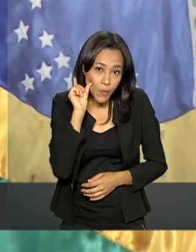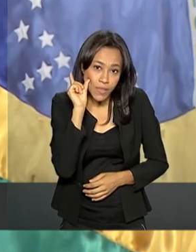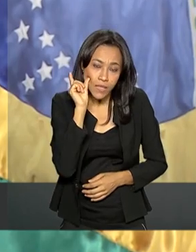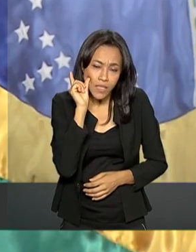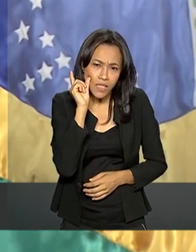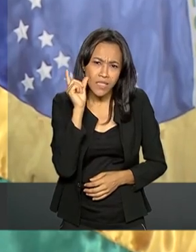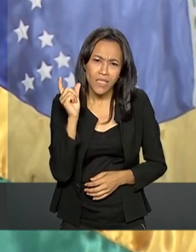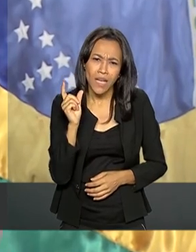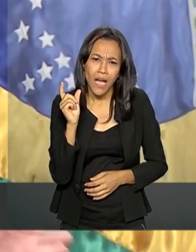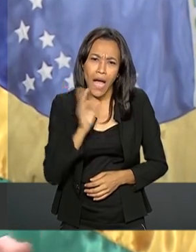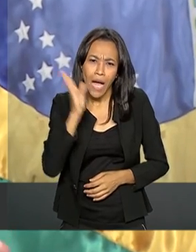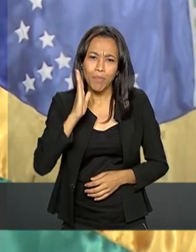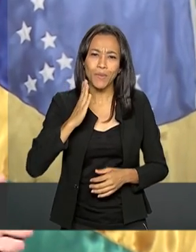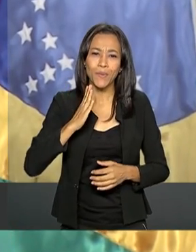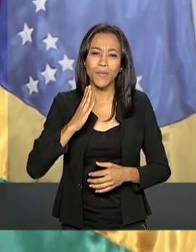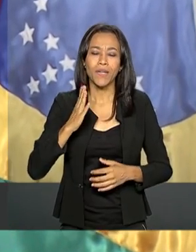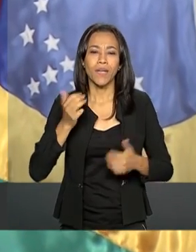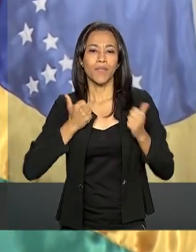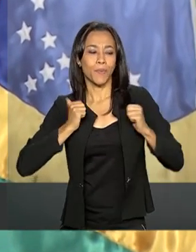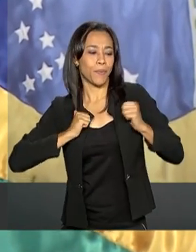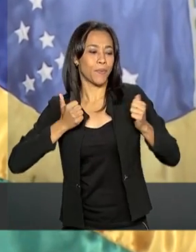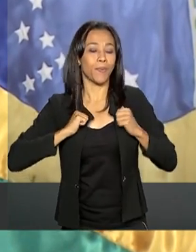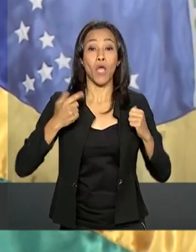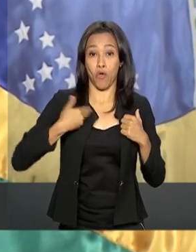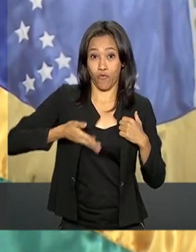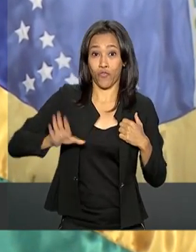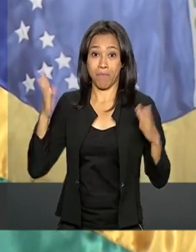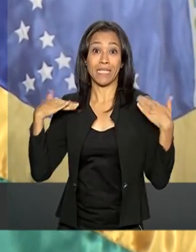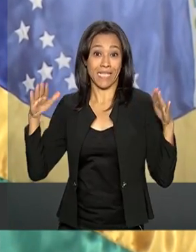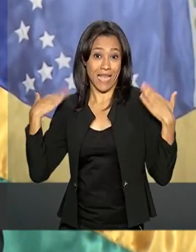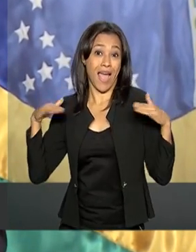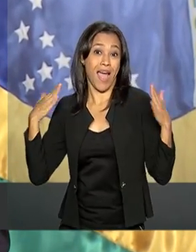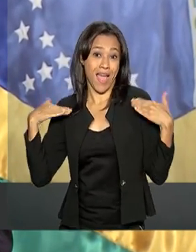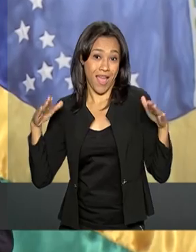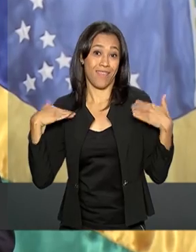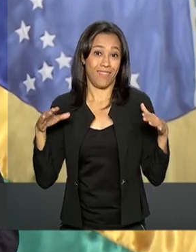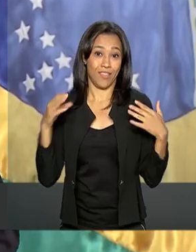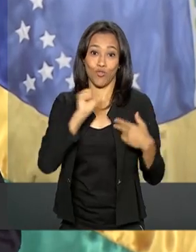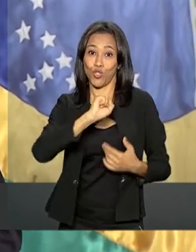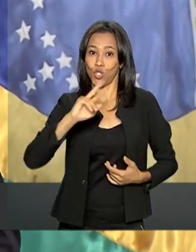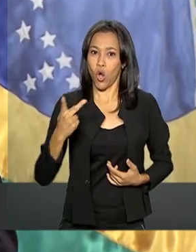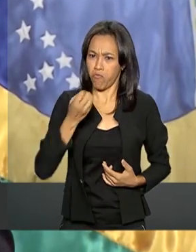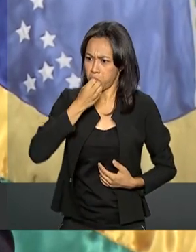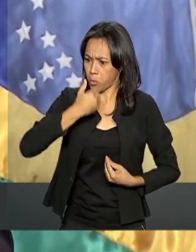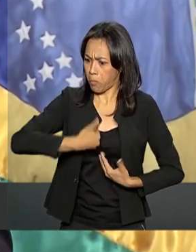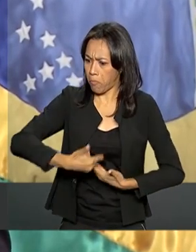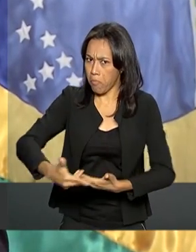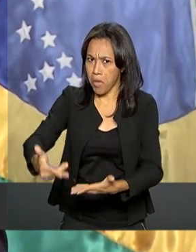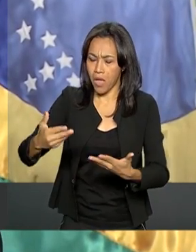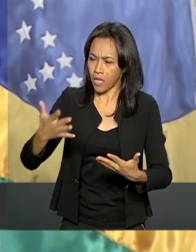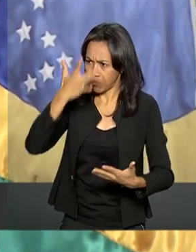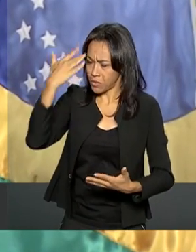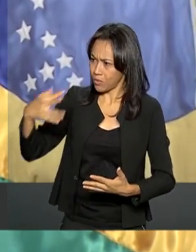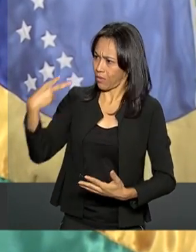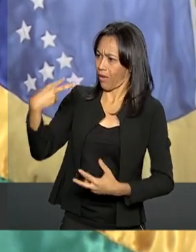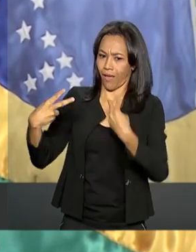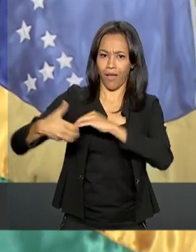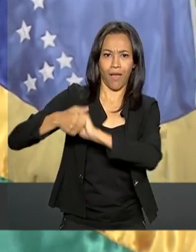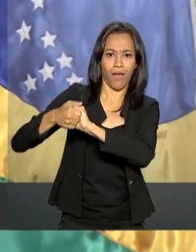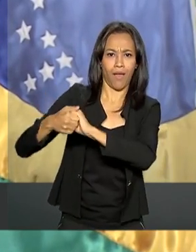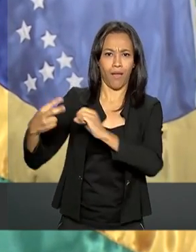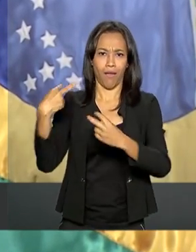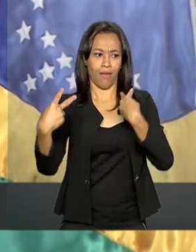momento de folga, indo passear no shopping seu aqui, fui muito bem recebido pelas pessoas que